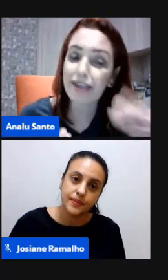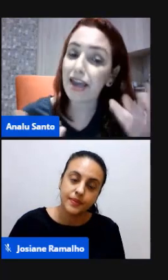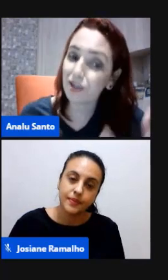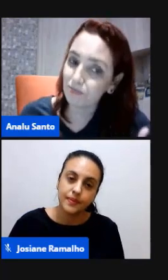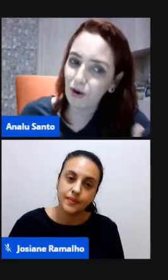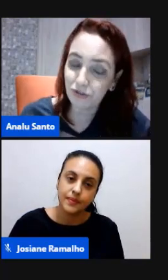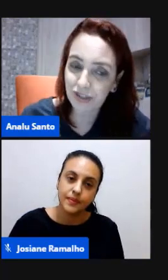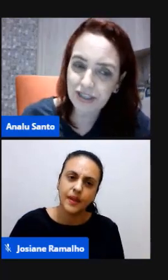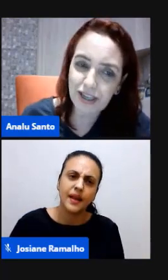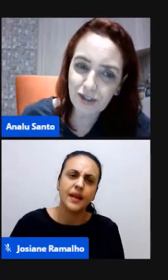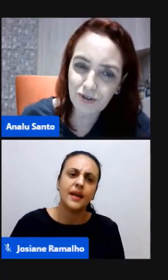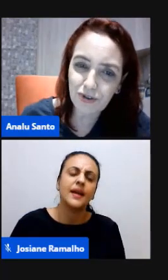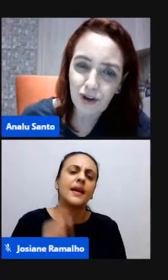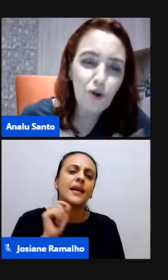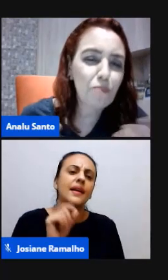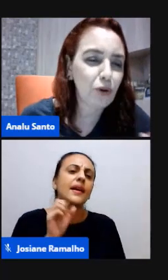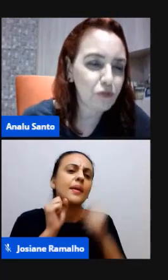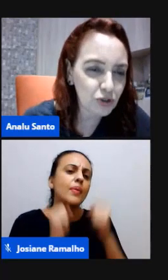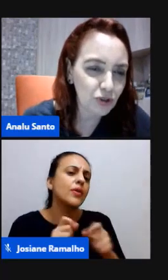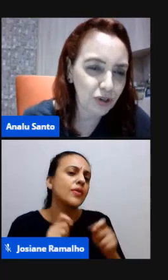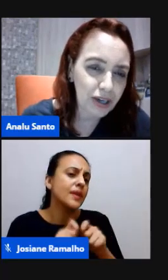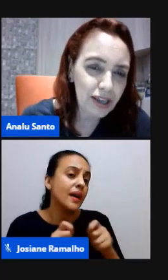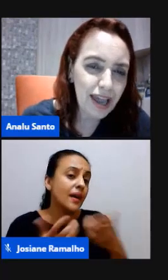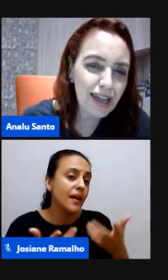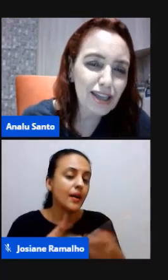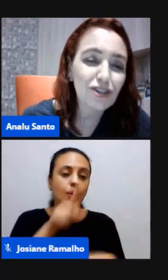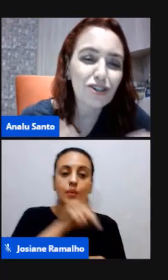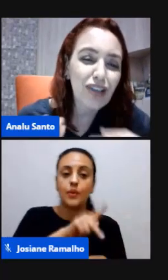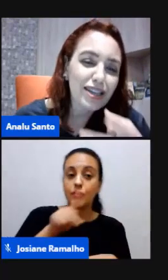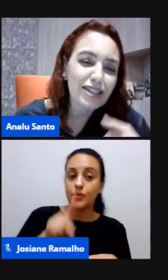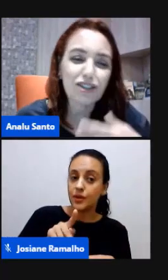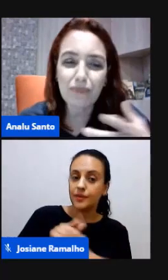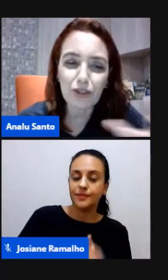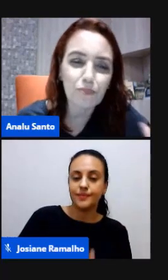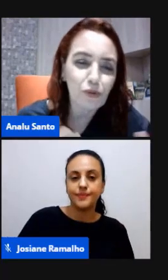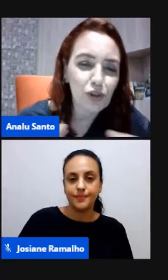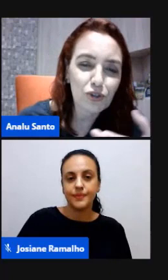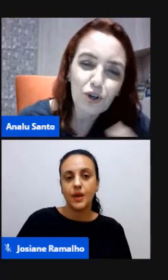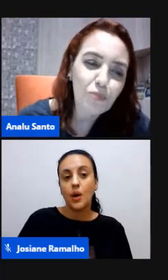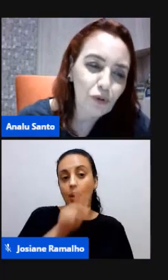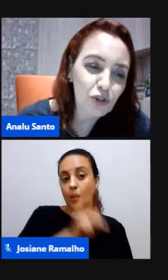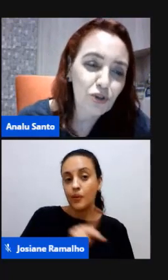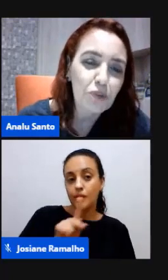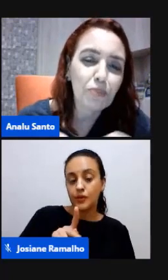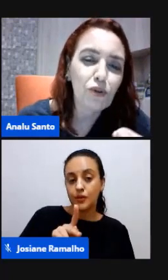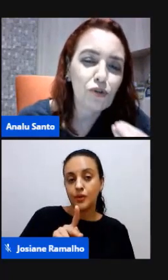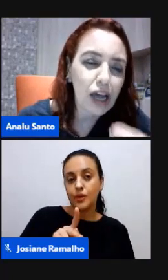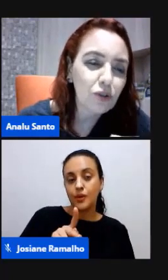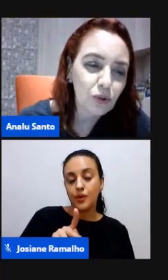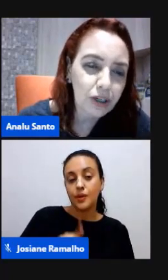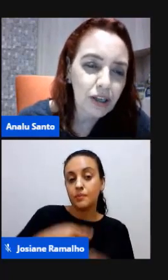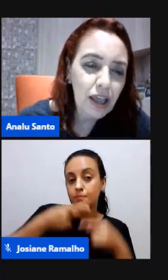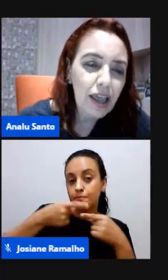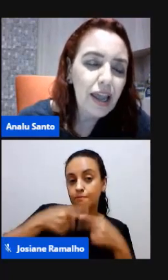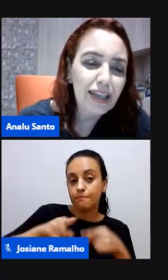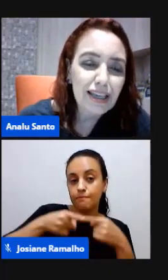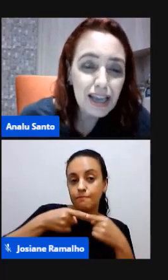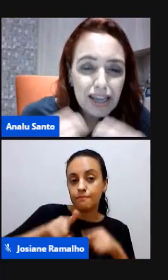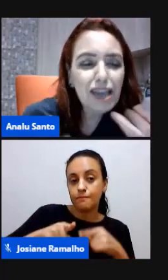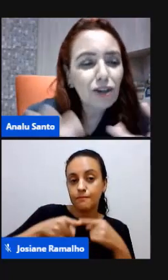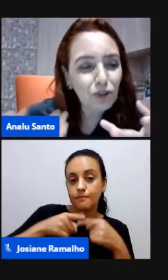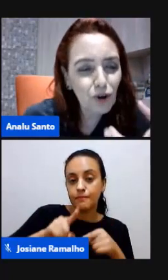E quem é que pode fazer isso? O professor, né? Que a gente aqui está chamando professora ou professora provocadora.